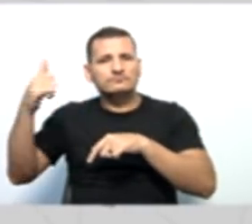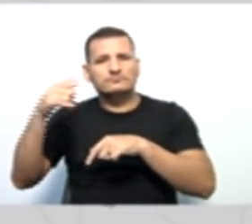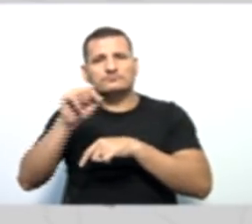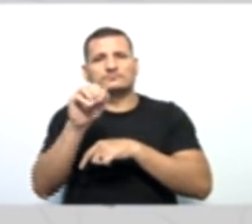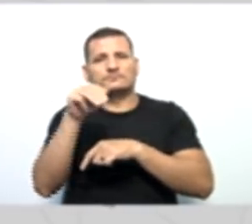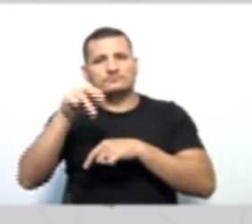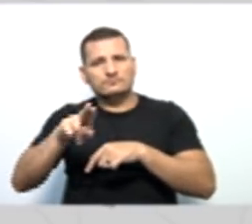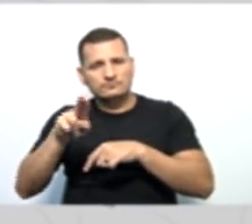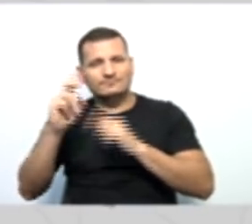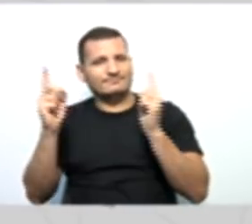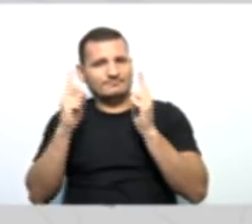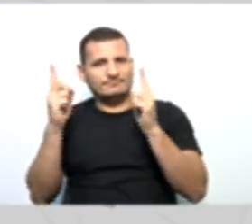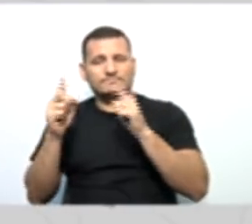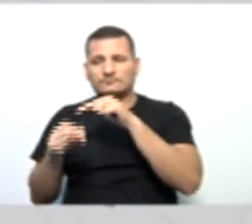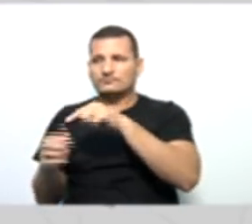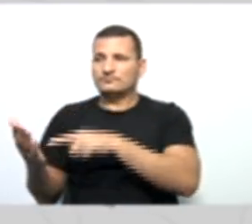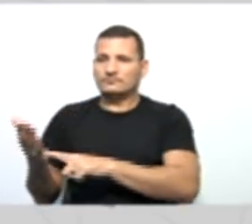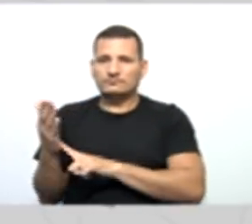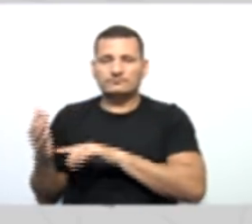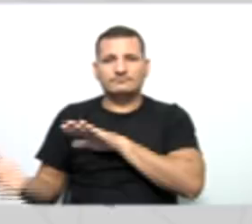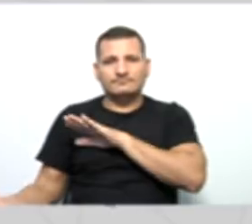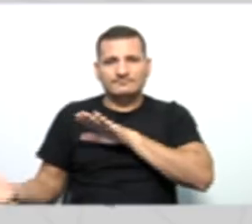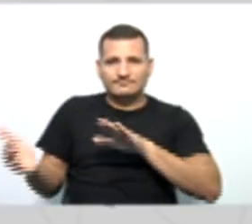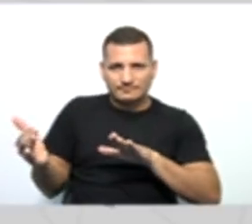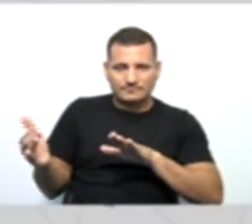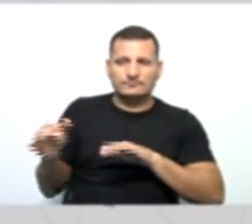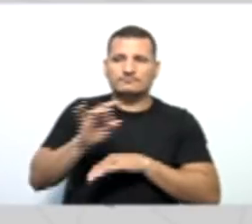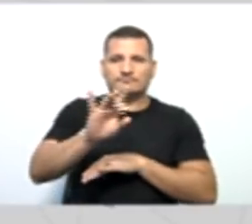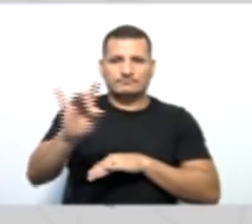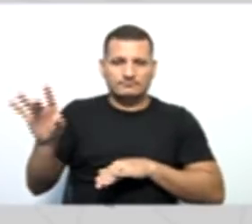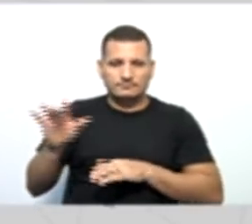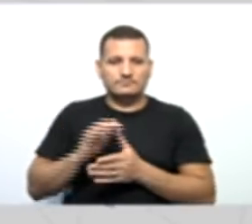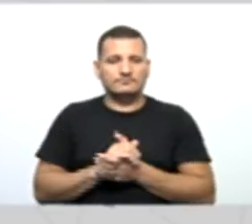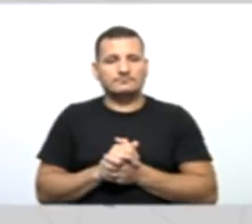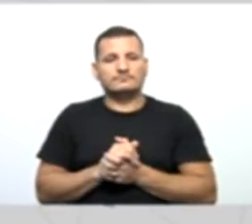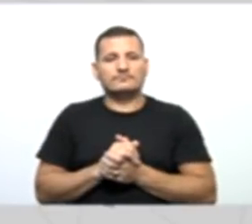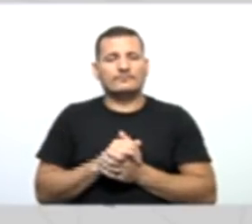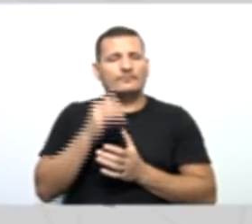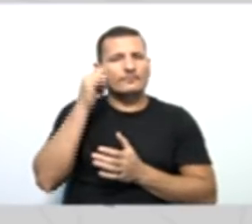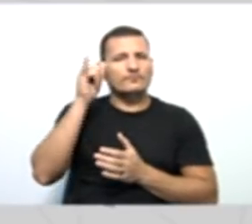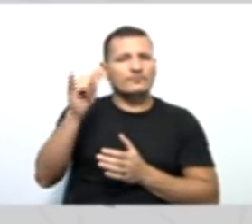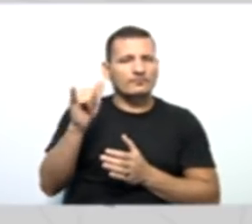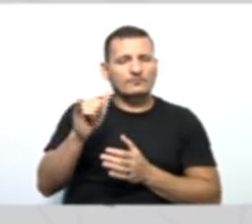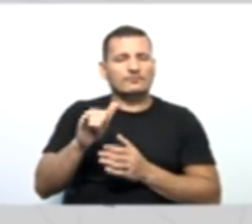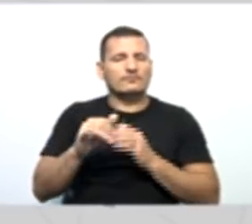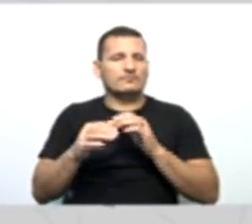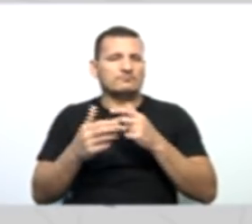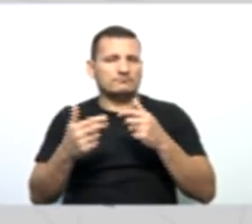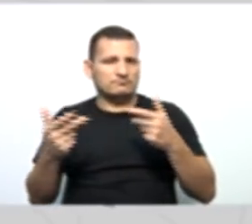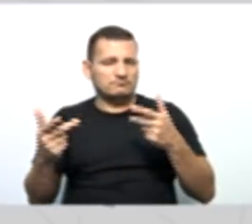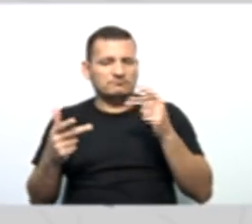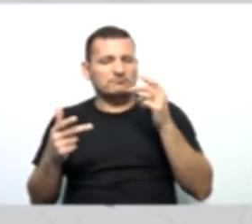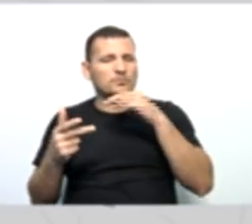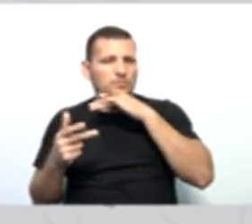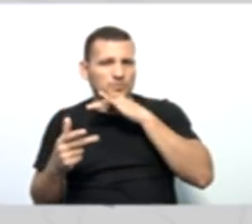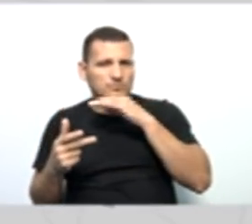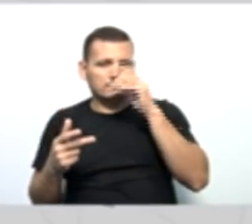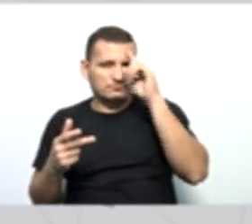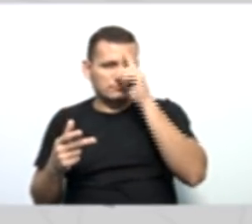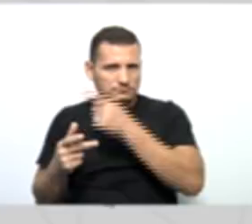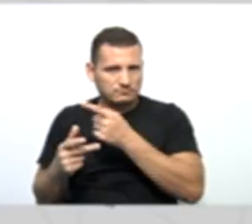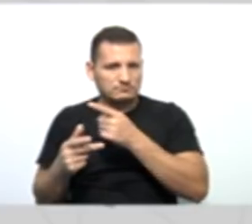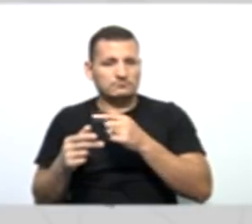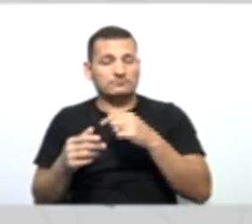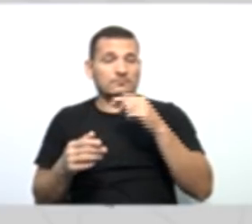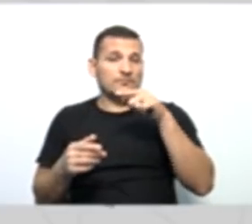ajuda a levantar ela e assim vai, tá bom? Evitar atitudes intempestivas, dar assistência à vítima, seja